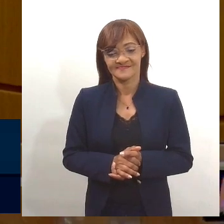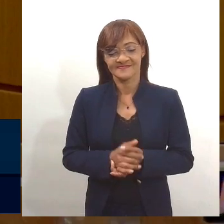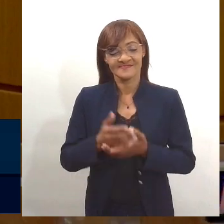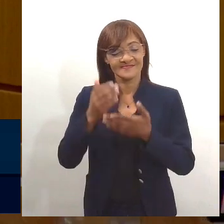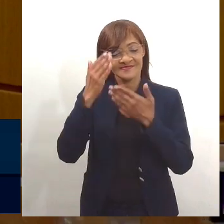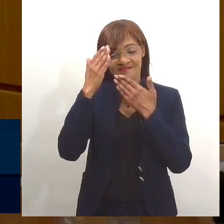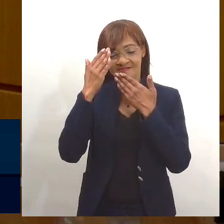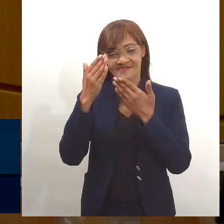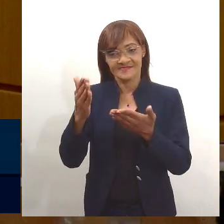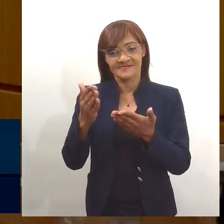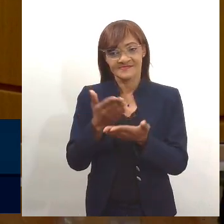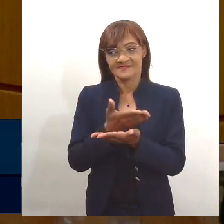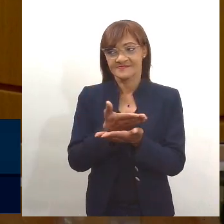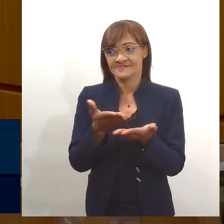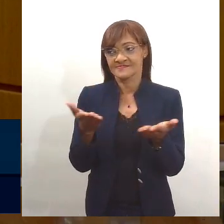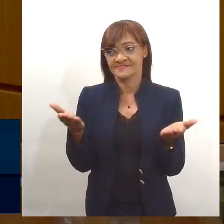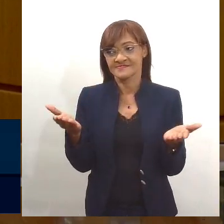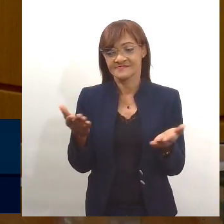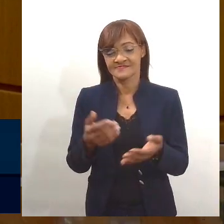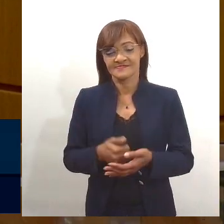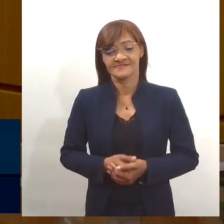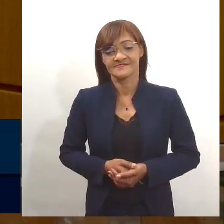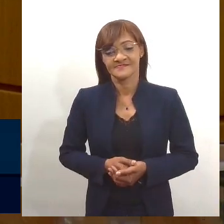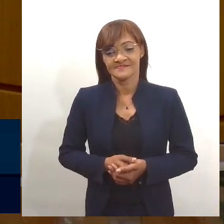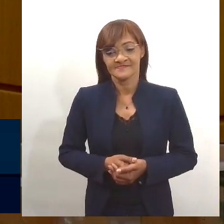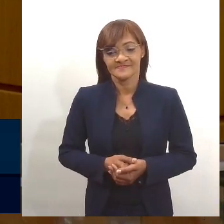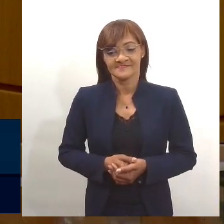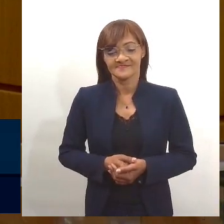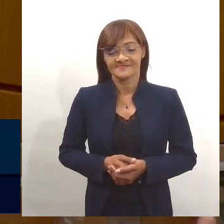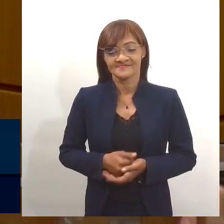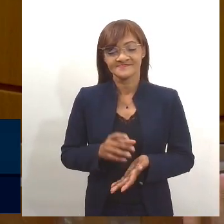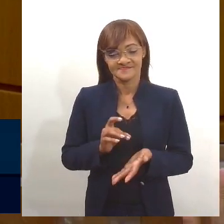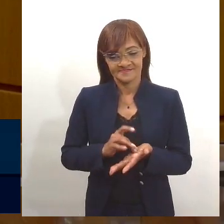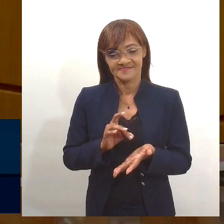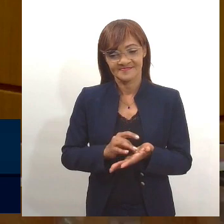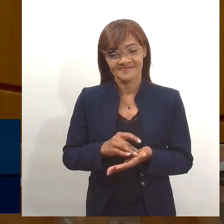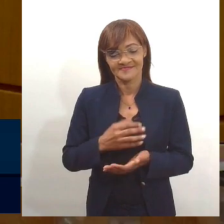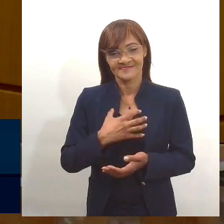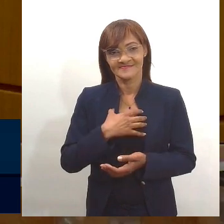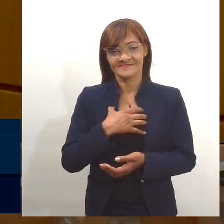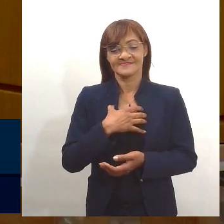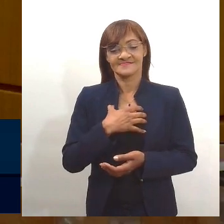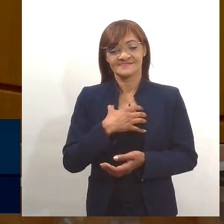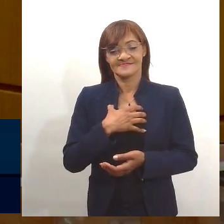levar de todo o coração essa cidadania para dentro do meu lar, para